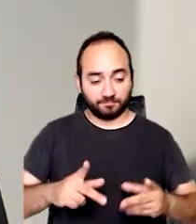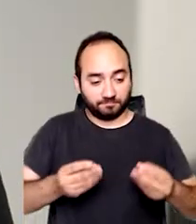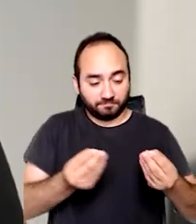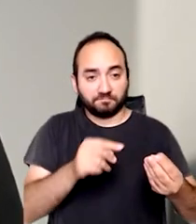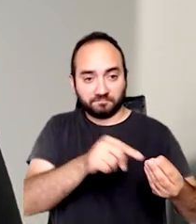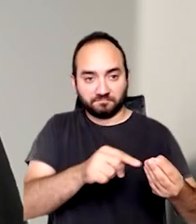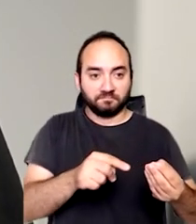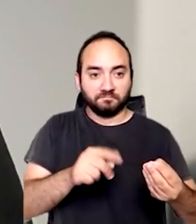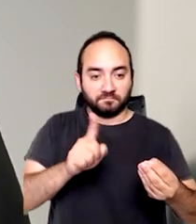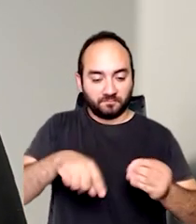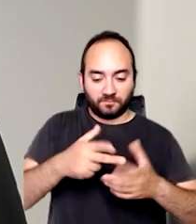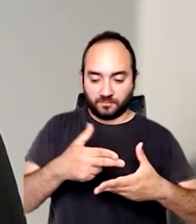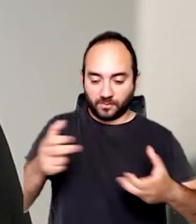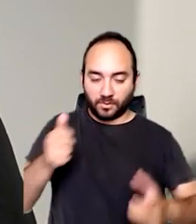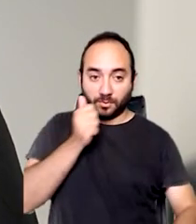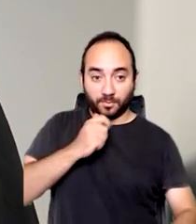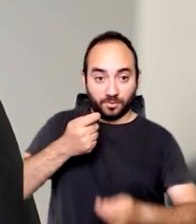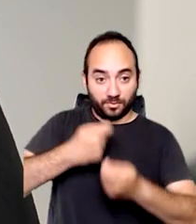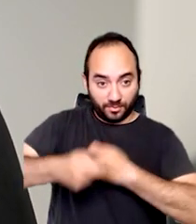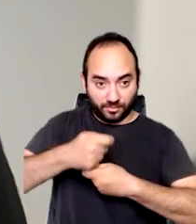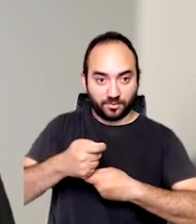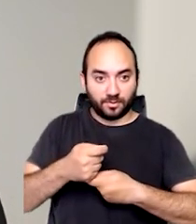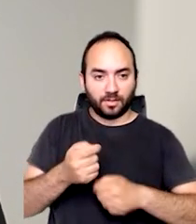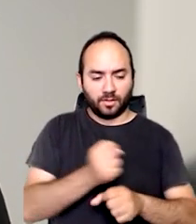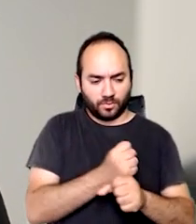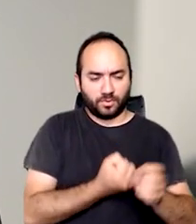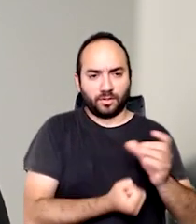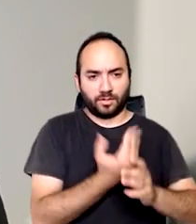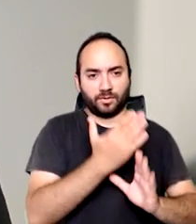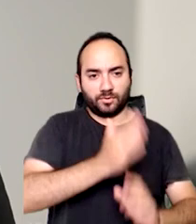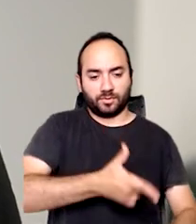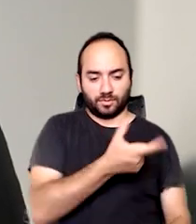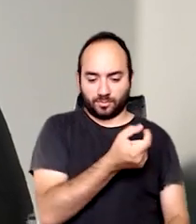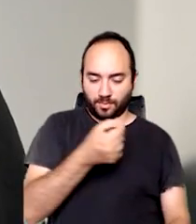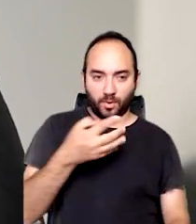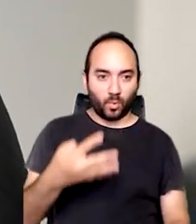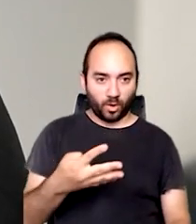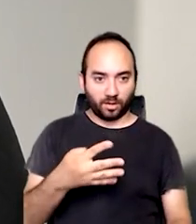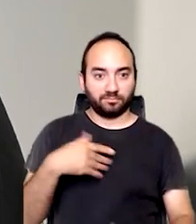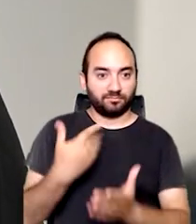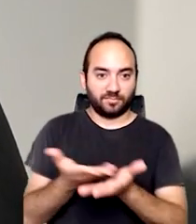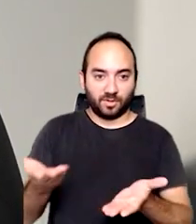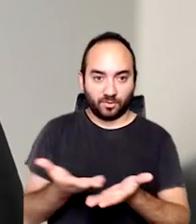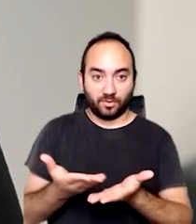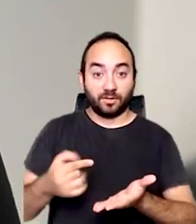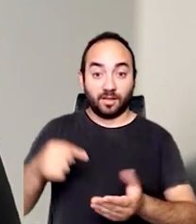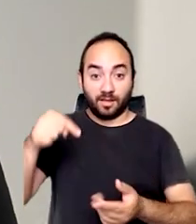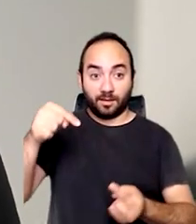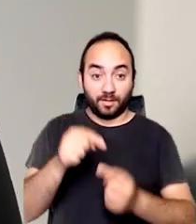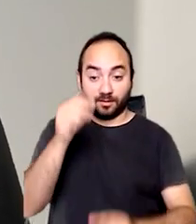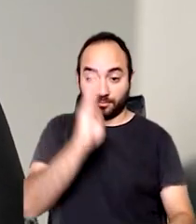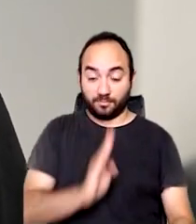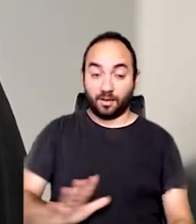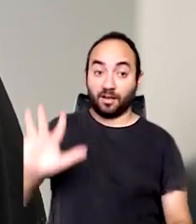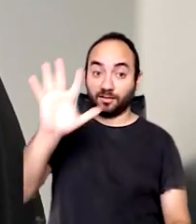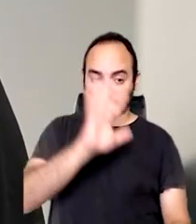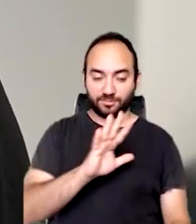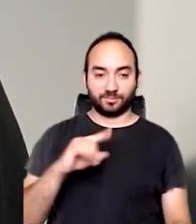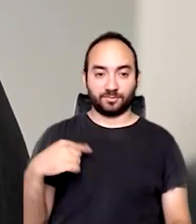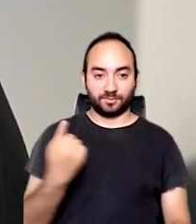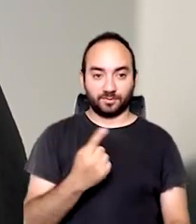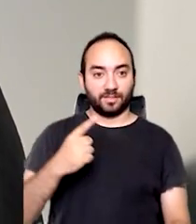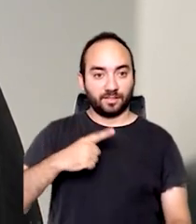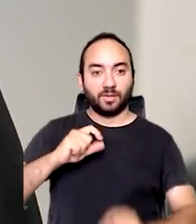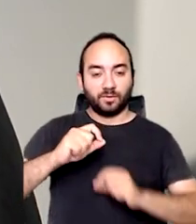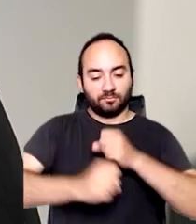o prêmio sebrai mulheres e negócios ele existe desde 2004 e ele é um prêmio nacional e nós temos